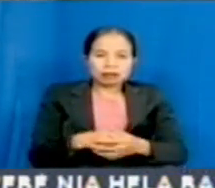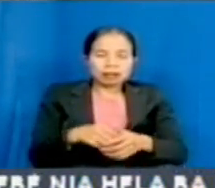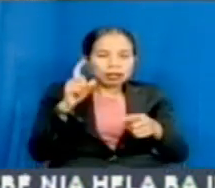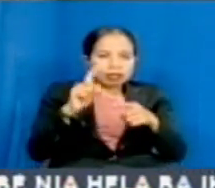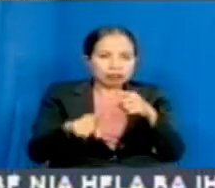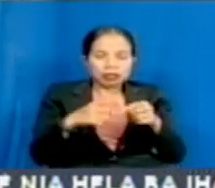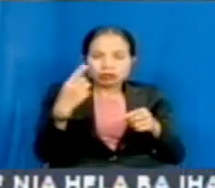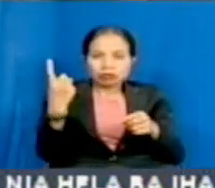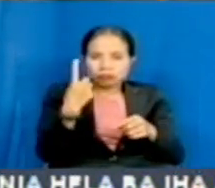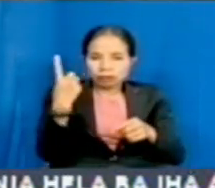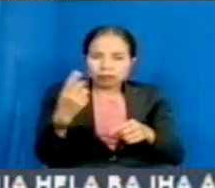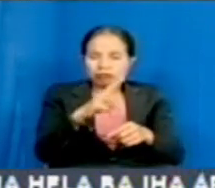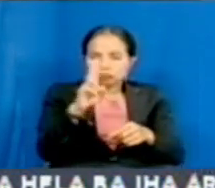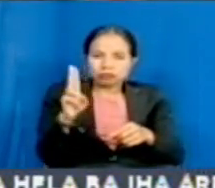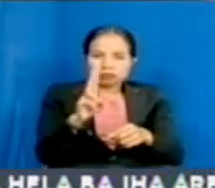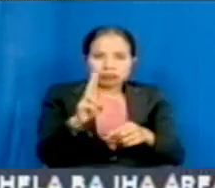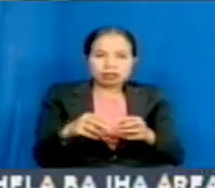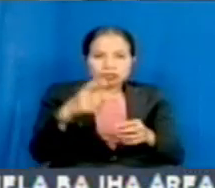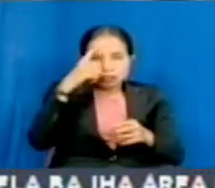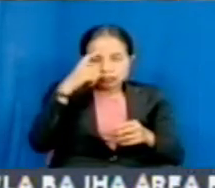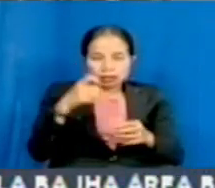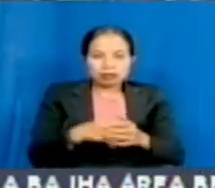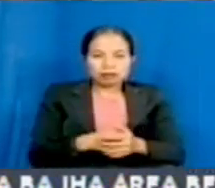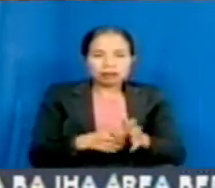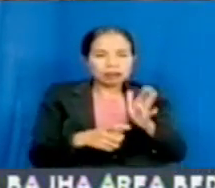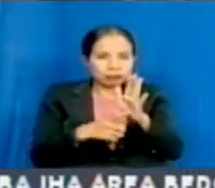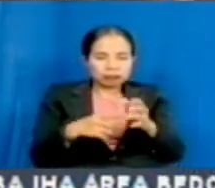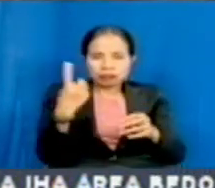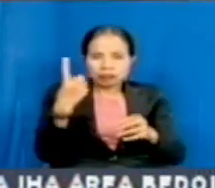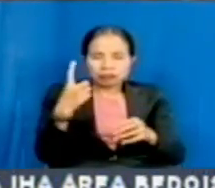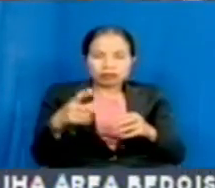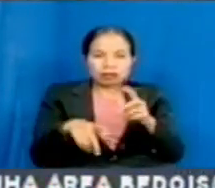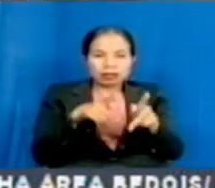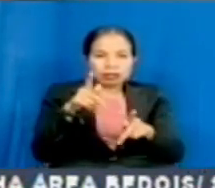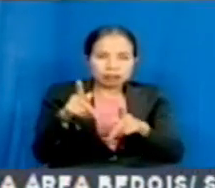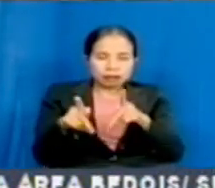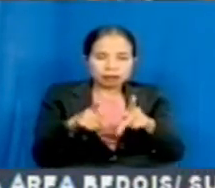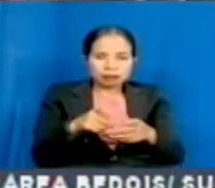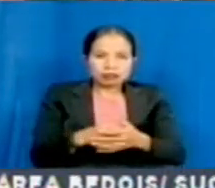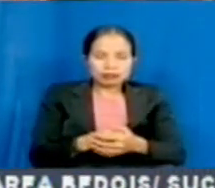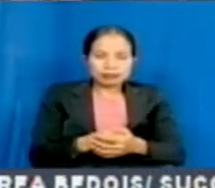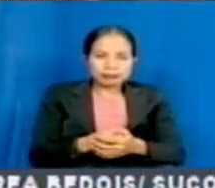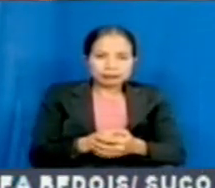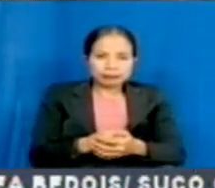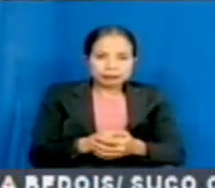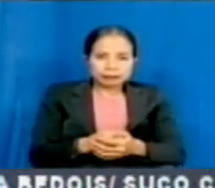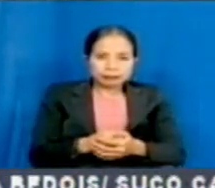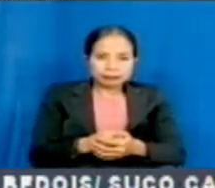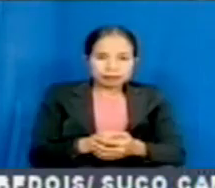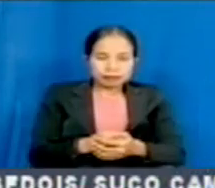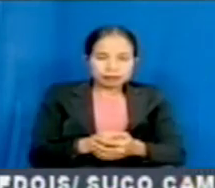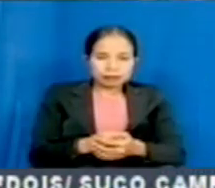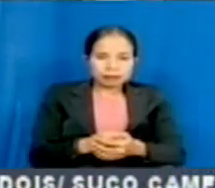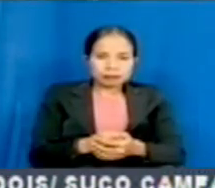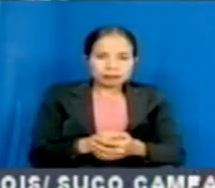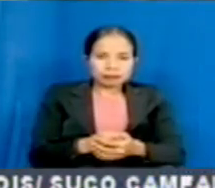de repressivo. Porque batida repressivo, bebê, é uma ririnha. No fim, é uma